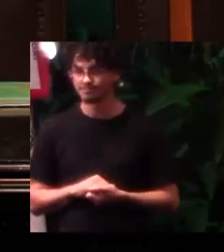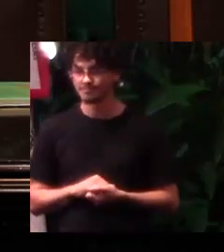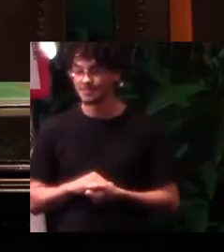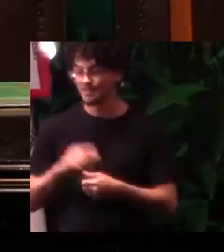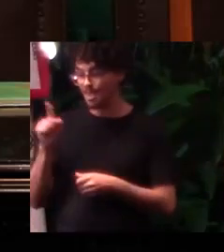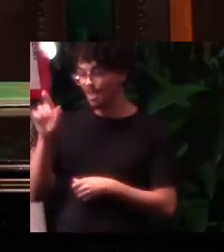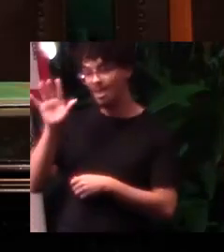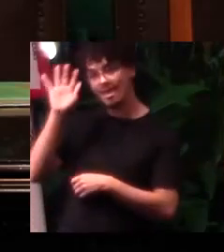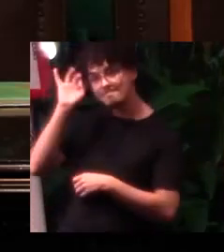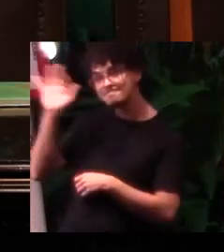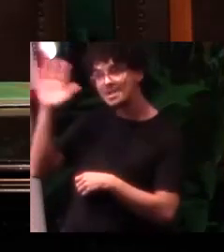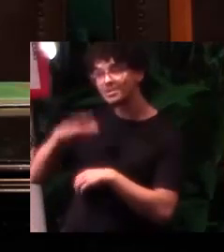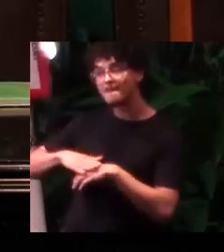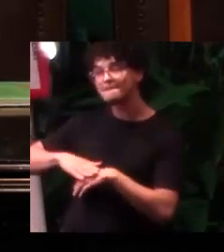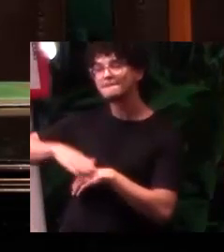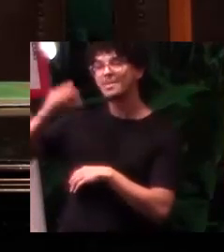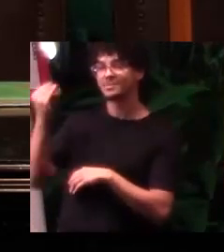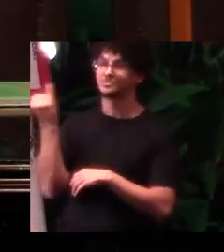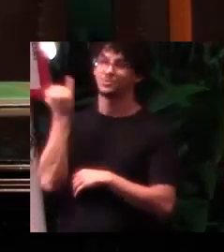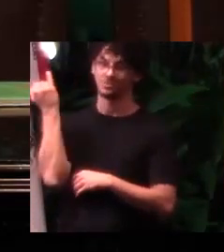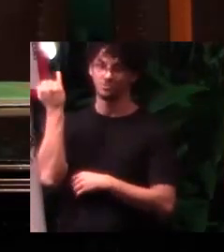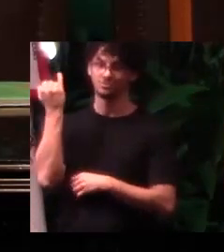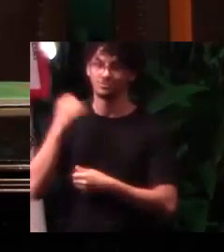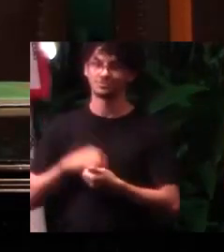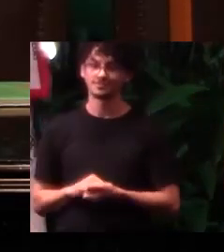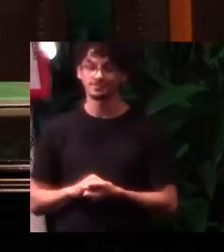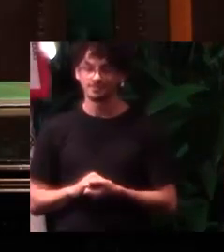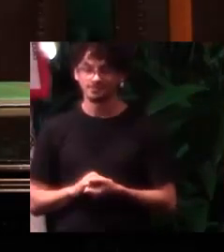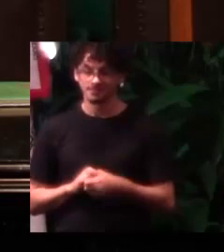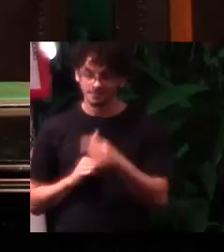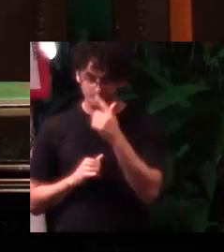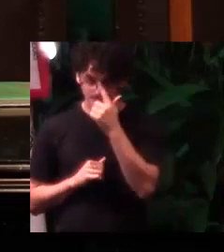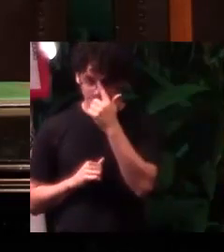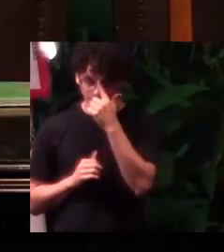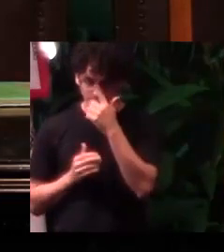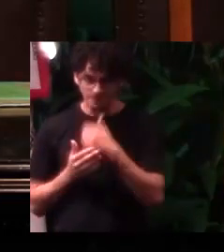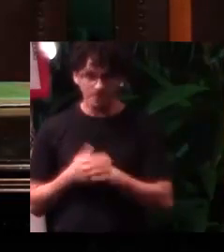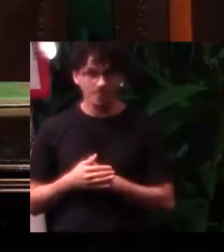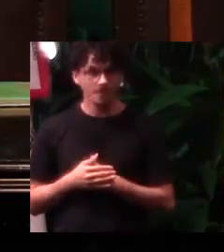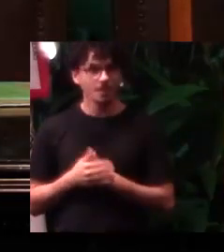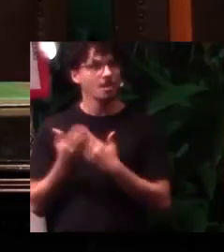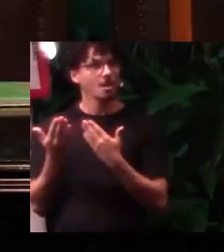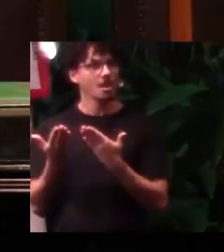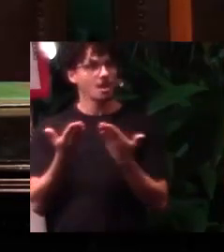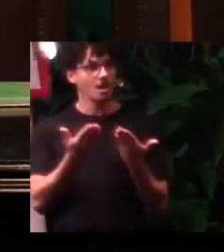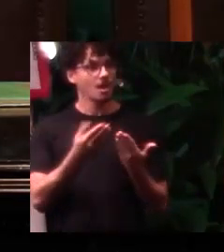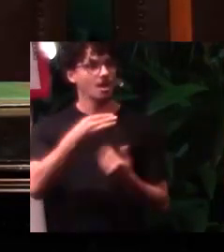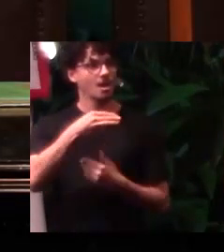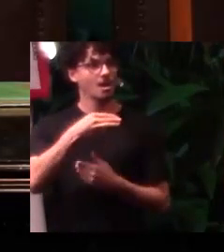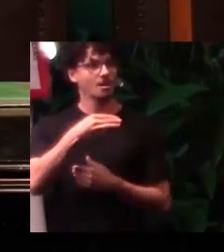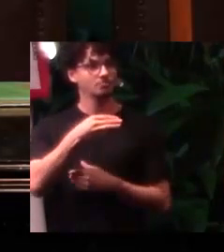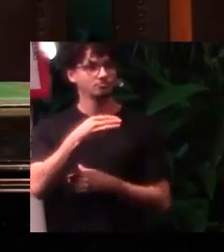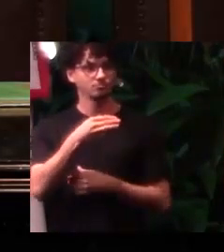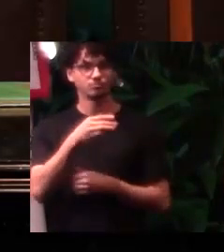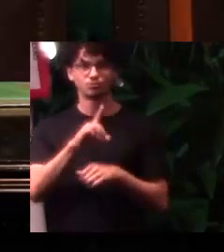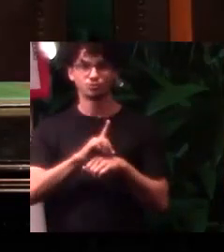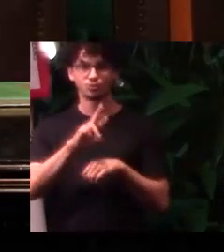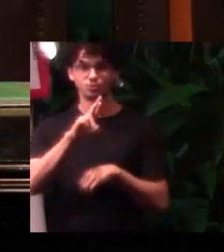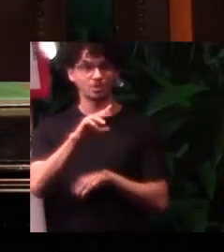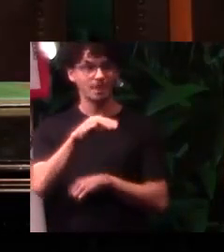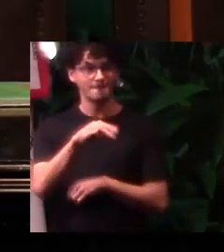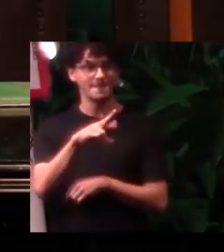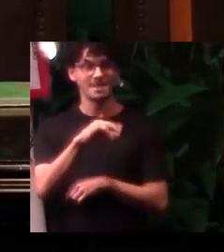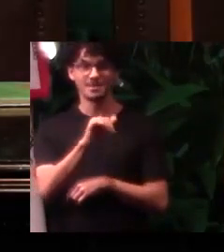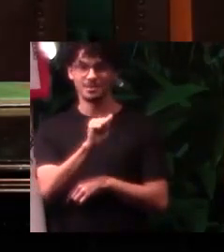Considerada mais importante que a própria inteligência. A doutora Maria Elisa, presidente da